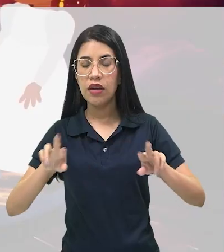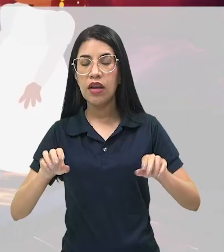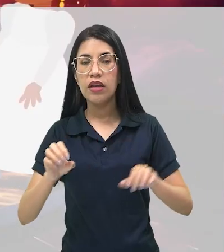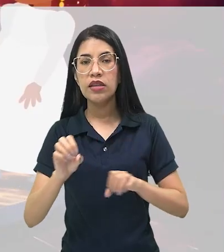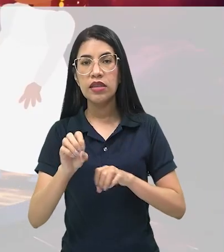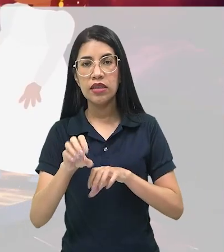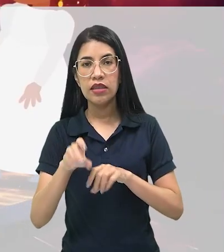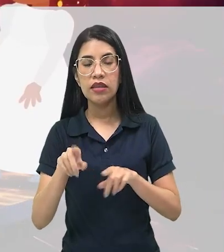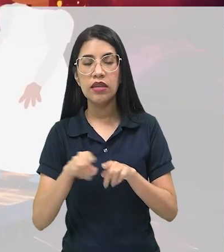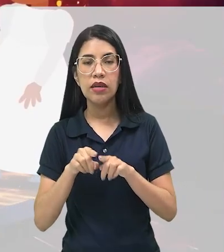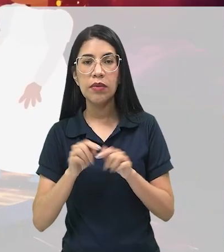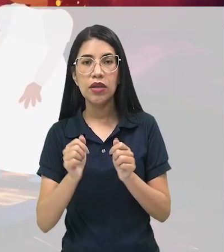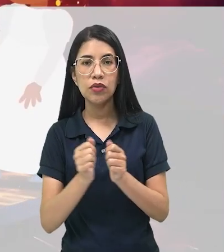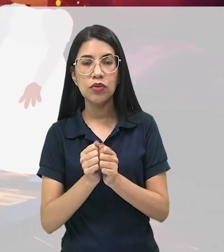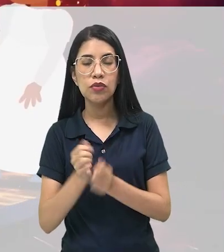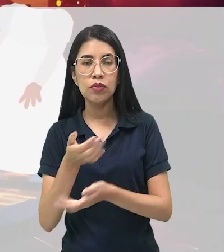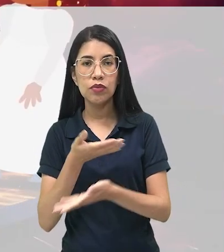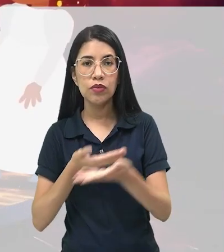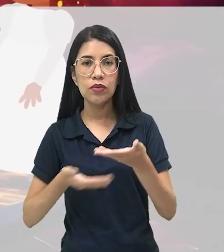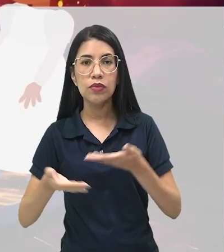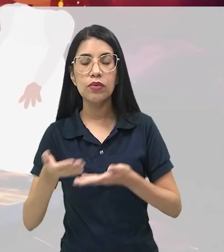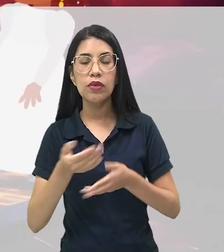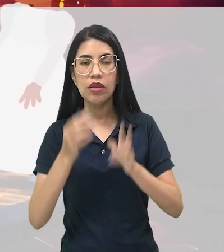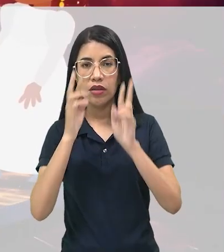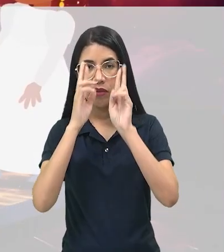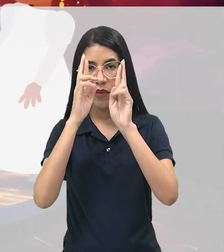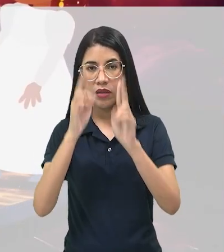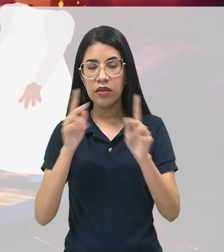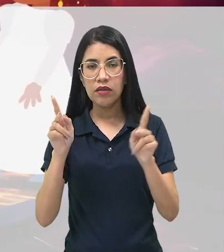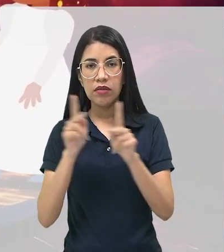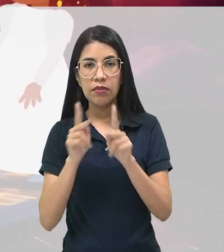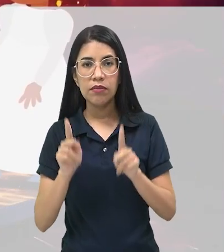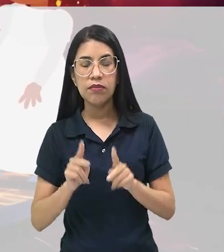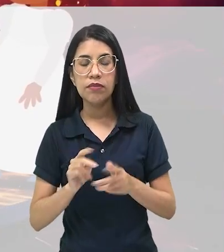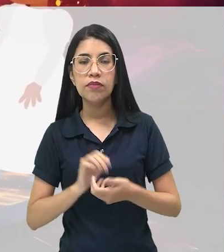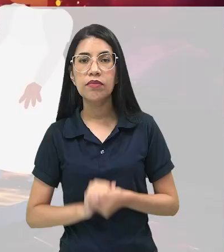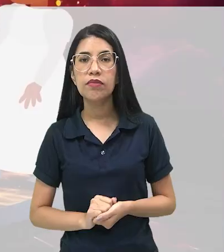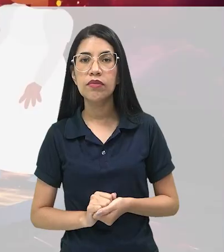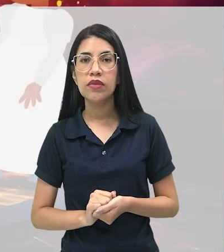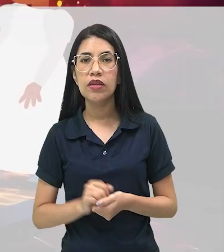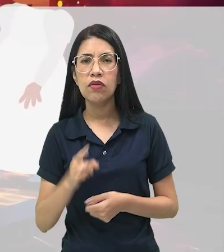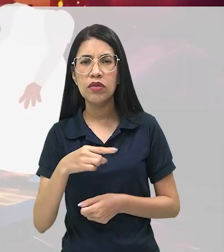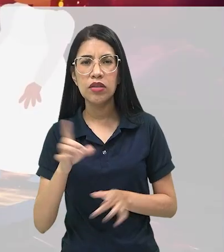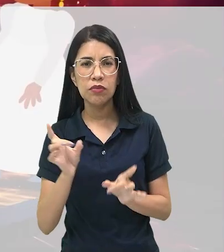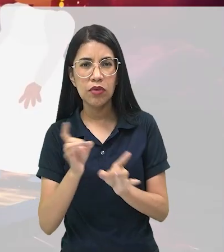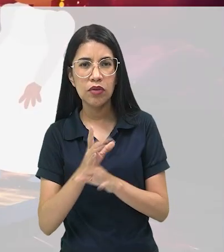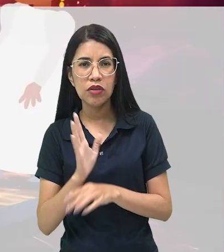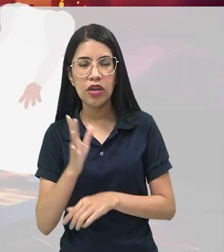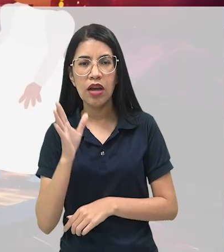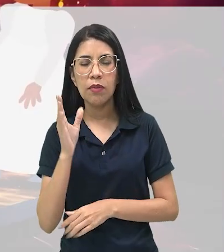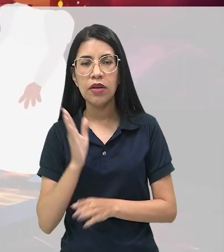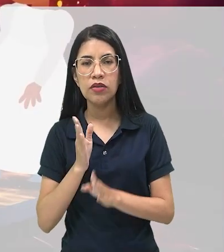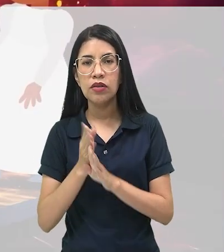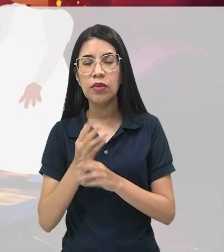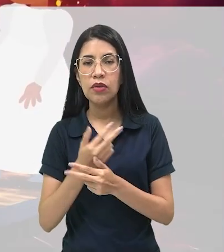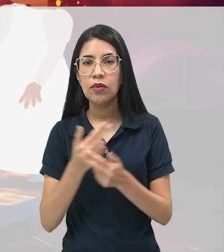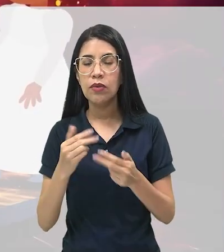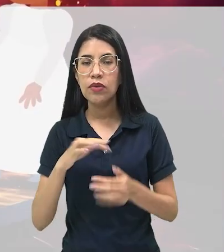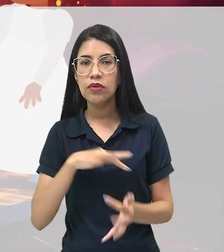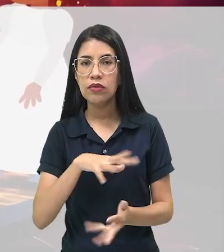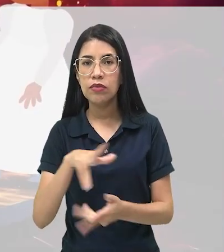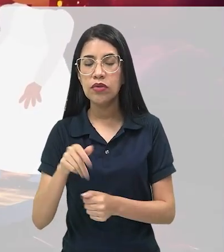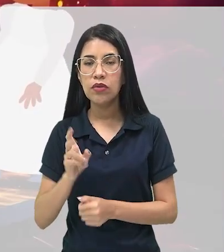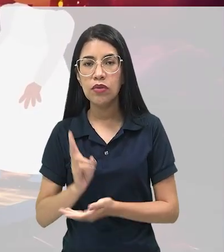ensina a viver juntos em respeito e harmonia. E aí, prontos para descobrir mais sobre o mundo?